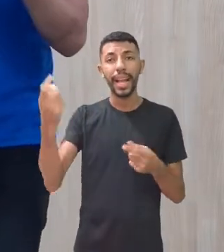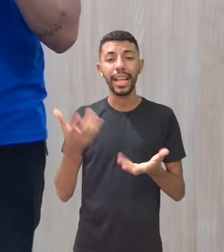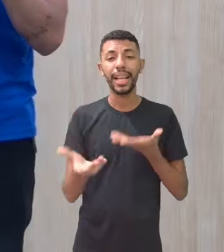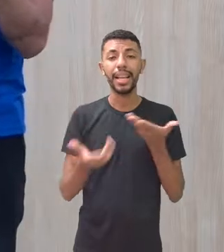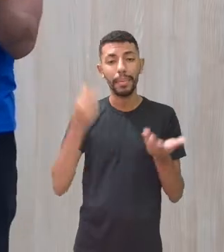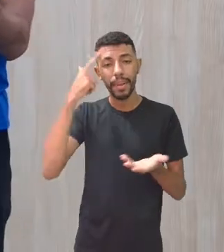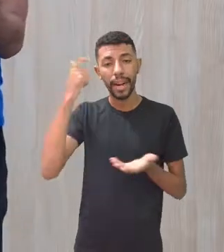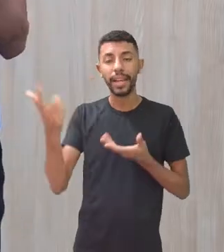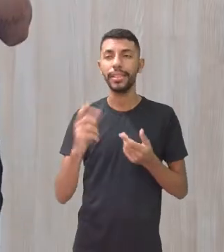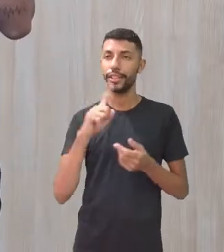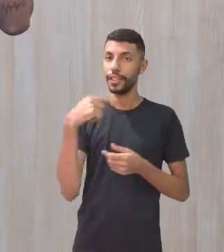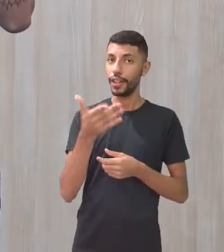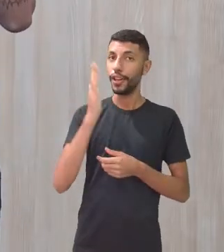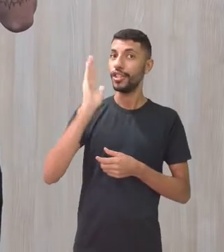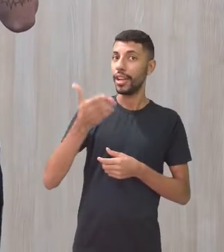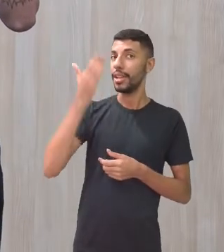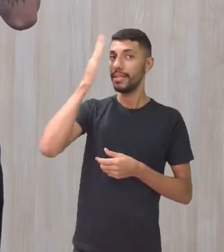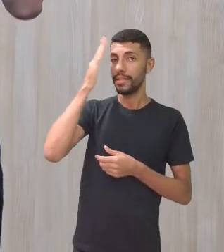Assim, né? A gente sabe,